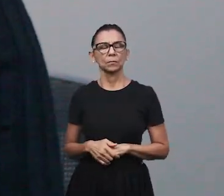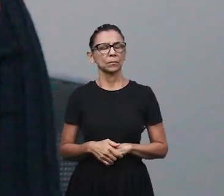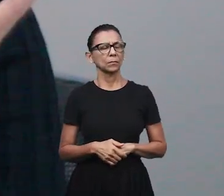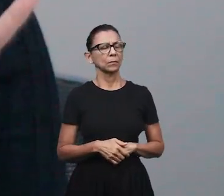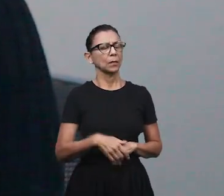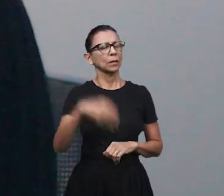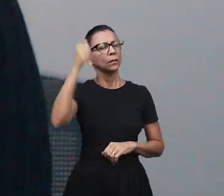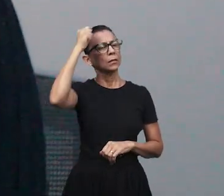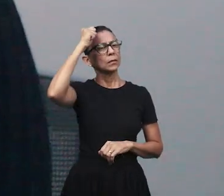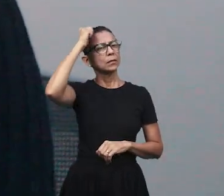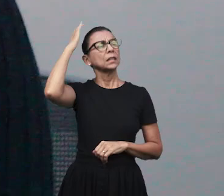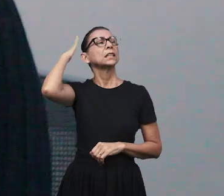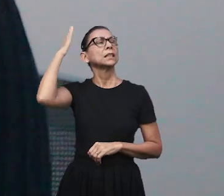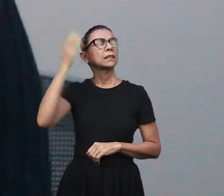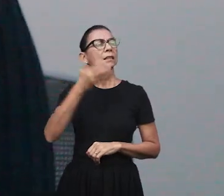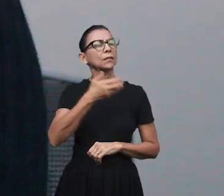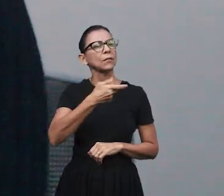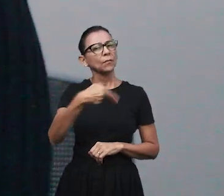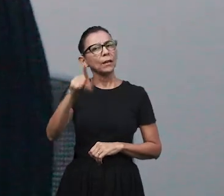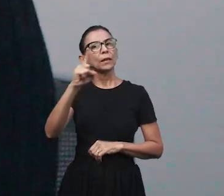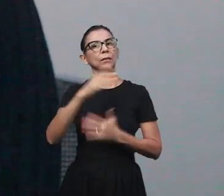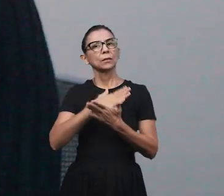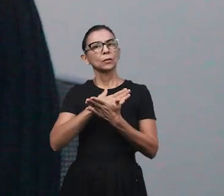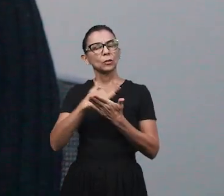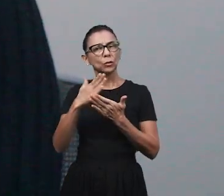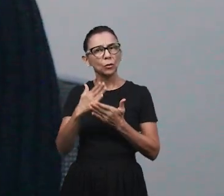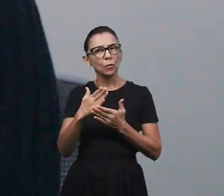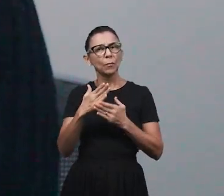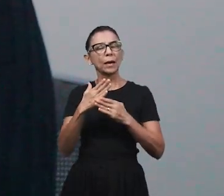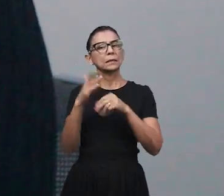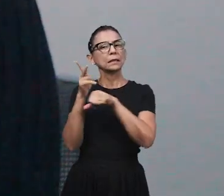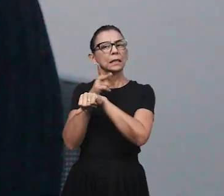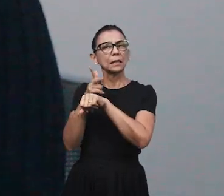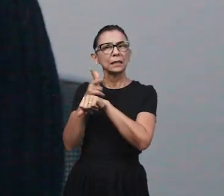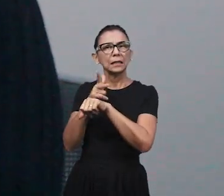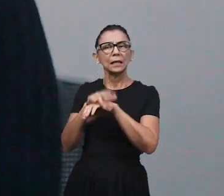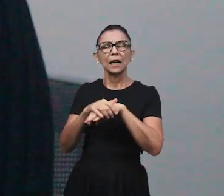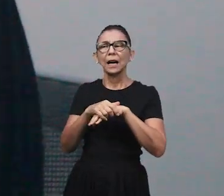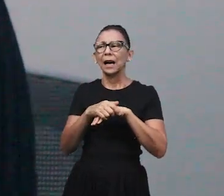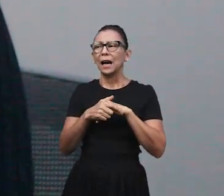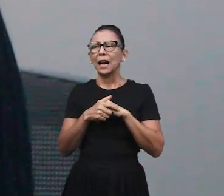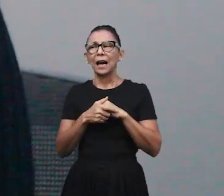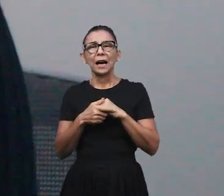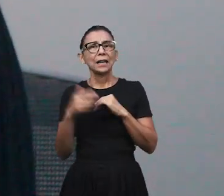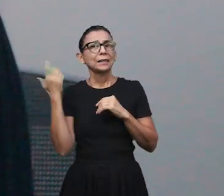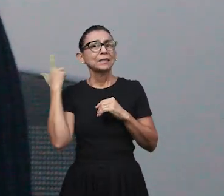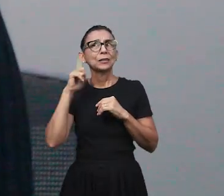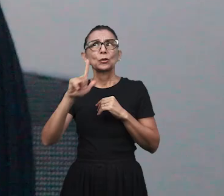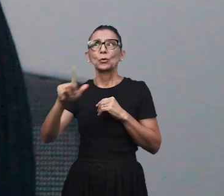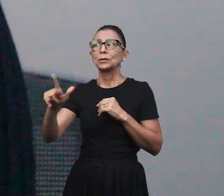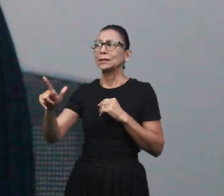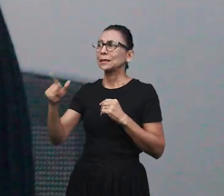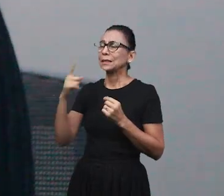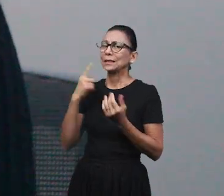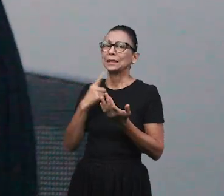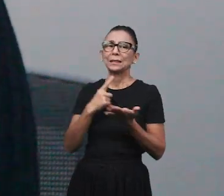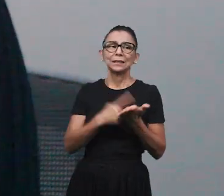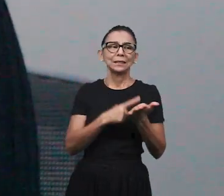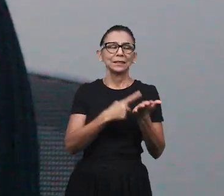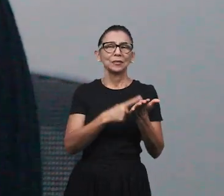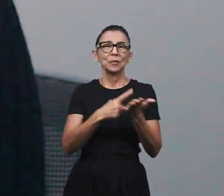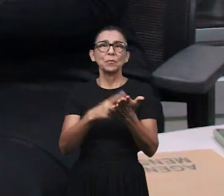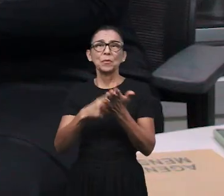vai, Andréia, começa a gravar. Eu não conseguia. Ninguém vinha, eu tentava marcar com os entrevistados e